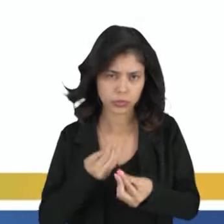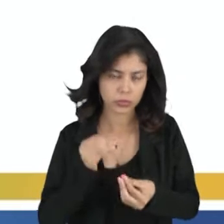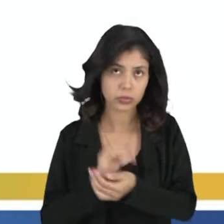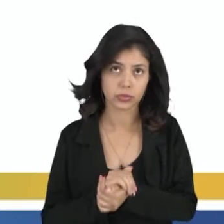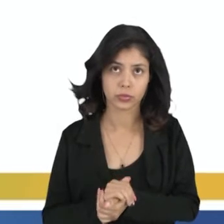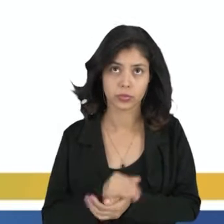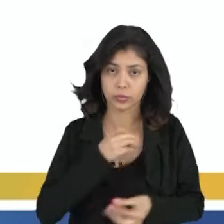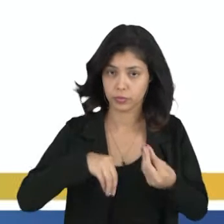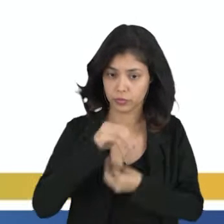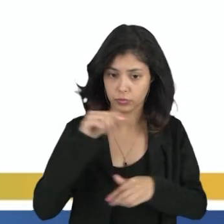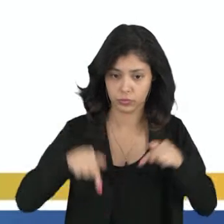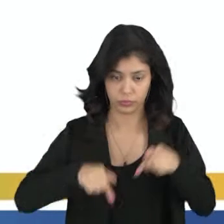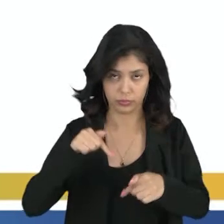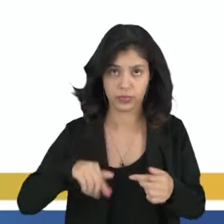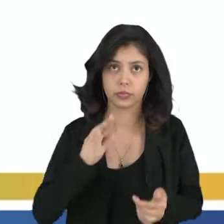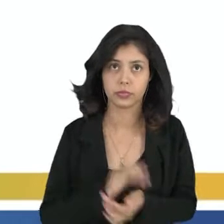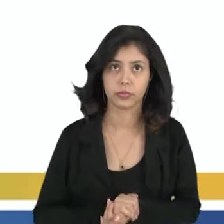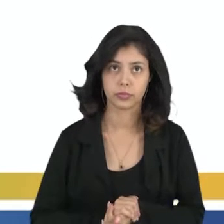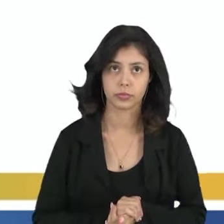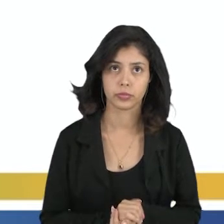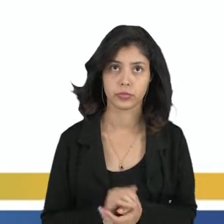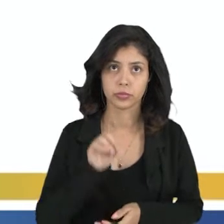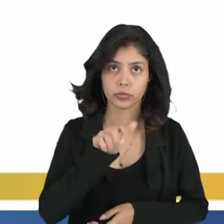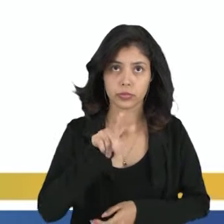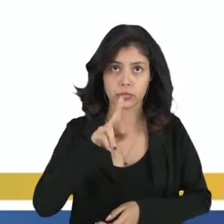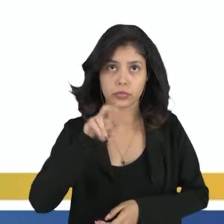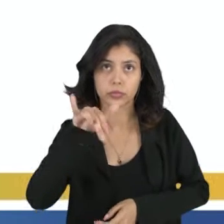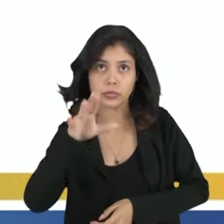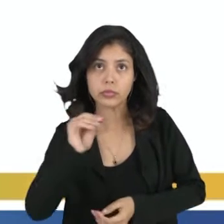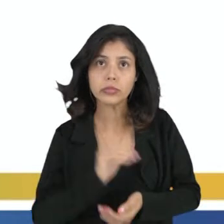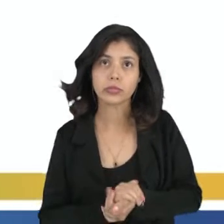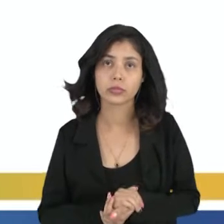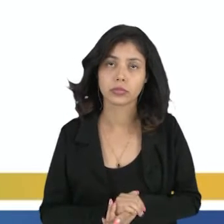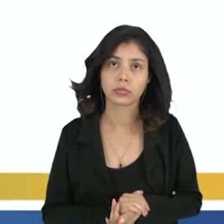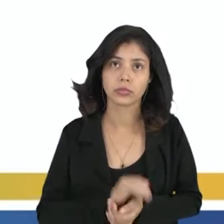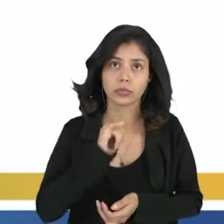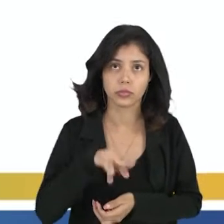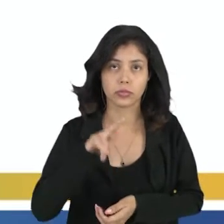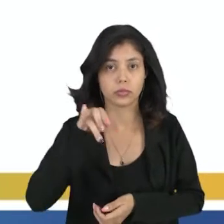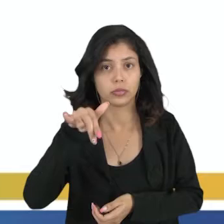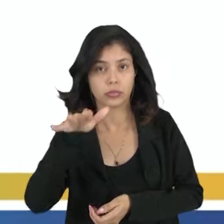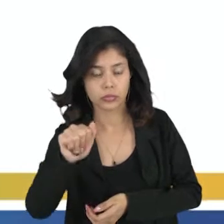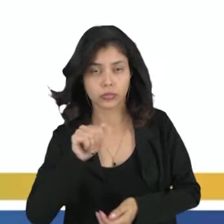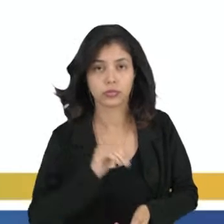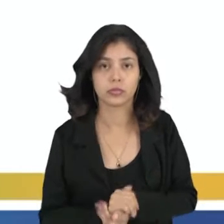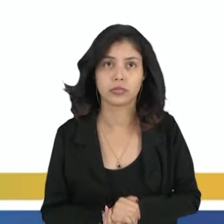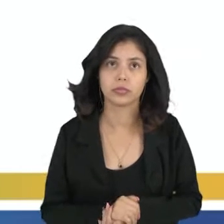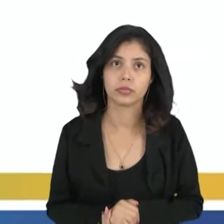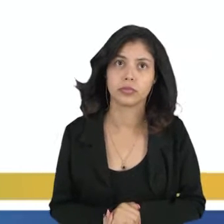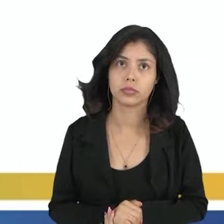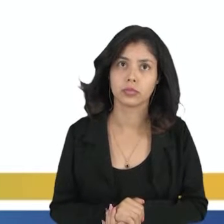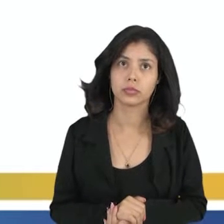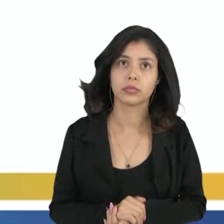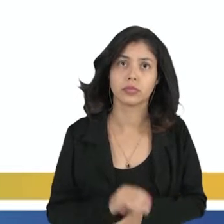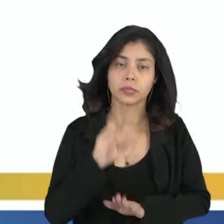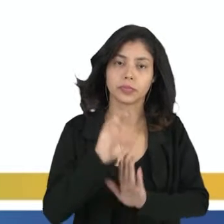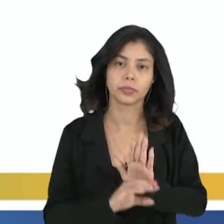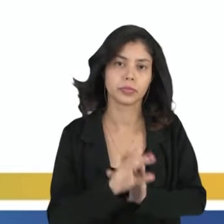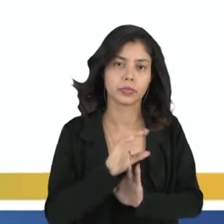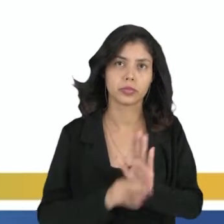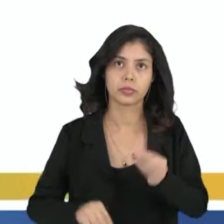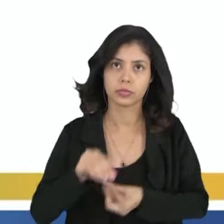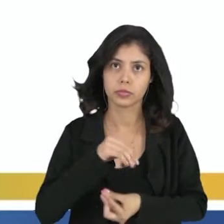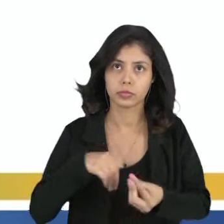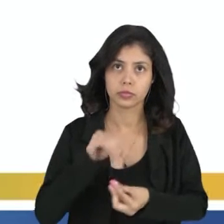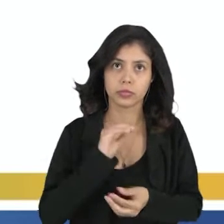ocorrem as reações químicas. Nós vamos classificar os tipos de reações inorgânicas e vamos aplicar os